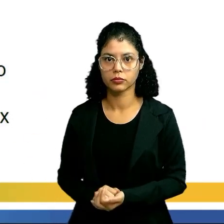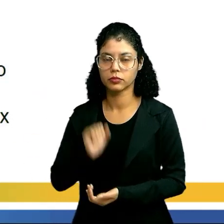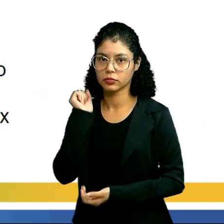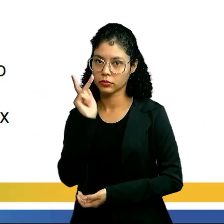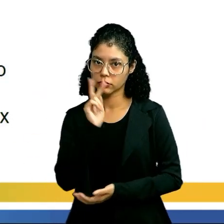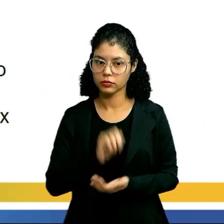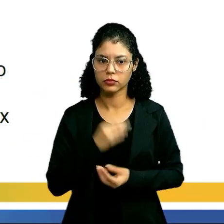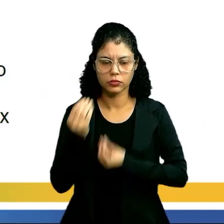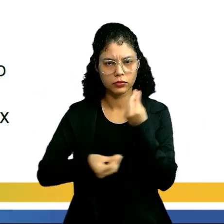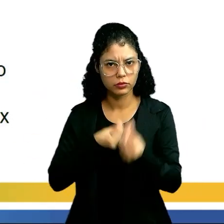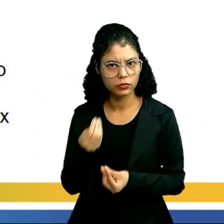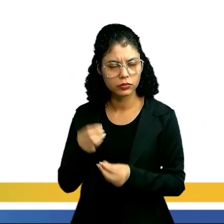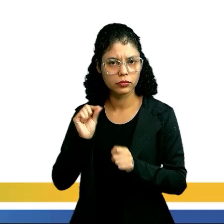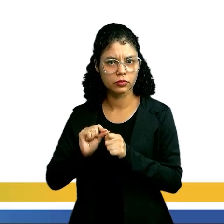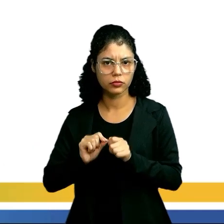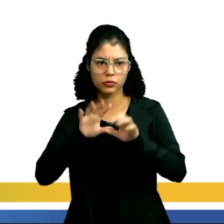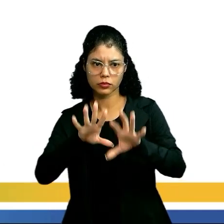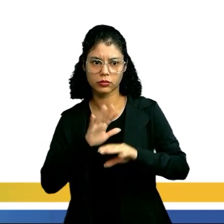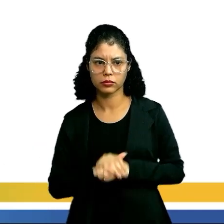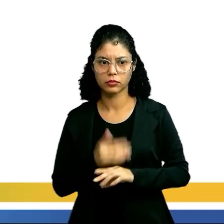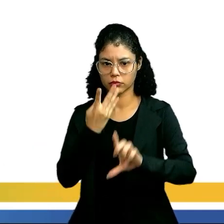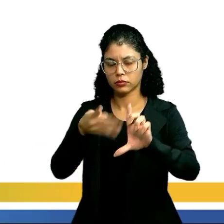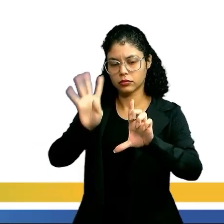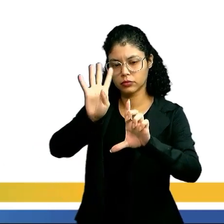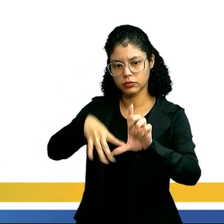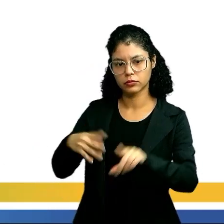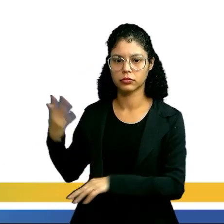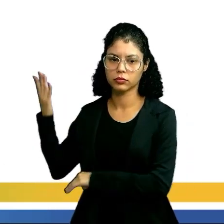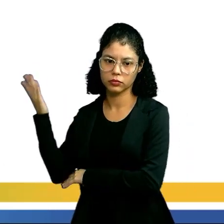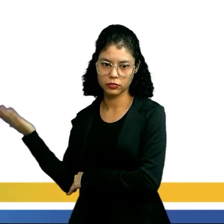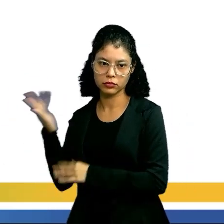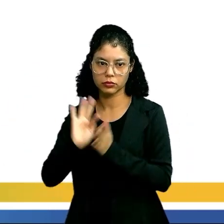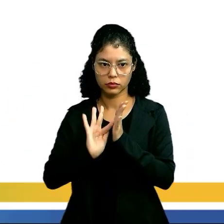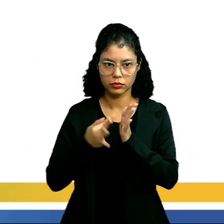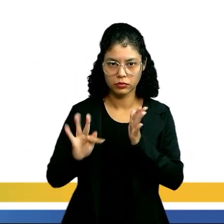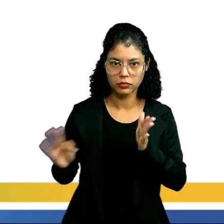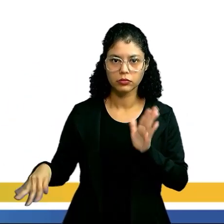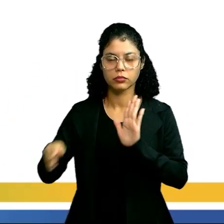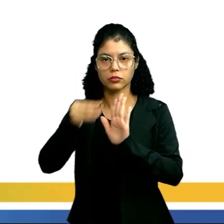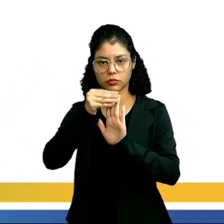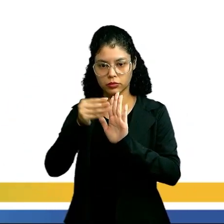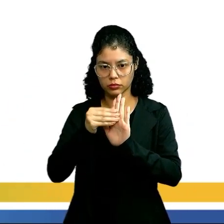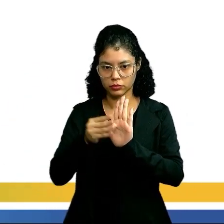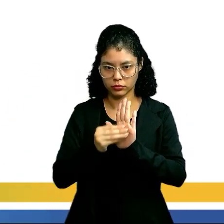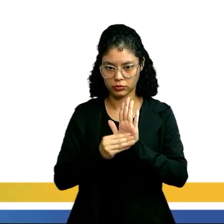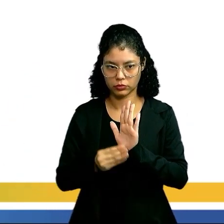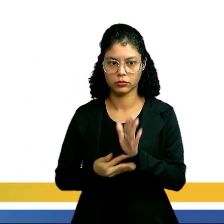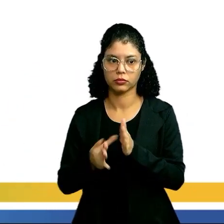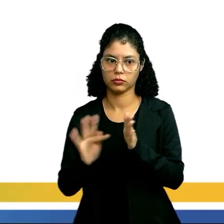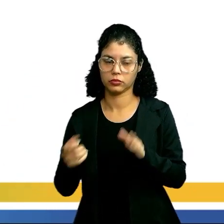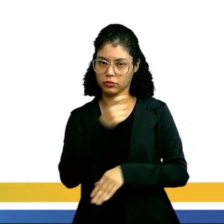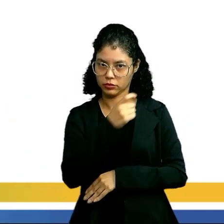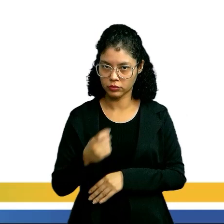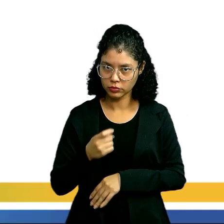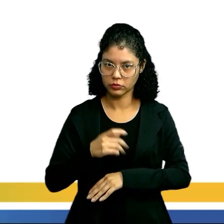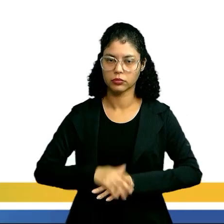Tá ok? E como é que a gente vai fazer isso? Eu vou pegar essa função e atribuir valores para x.